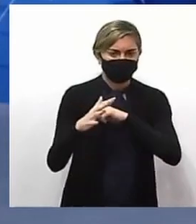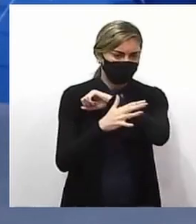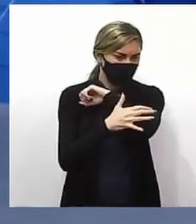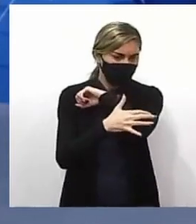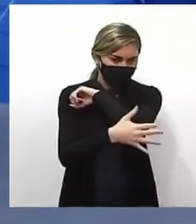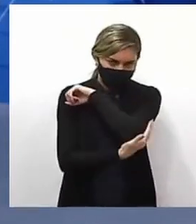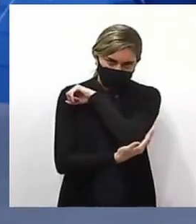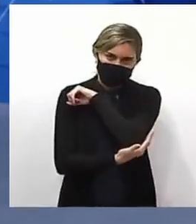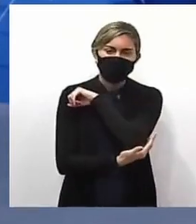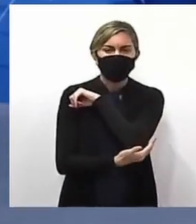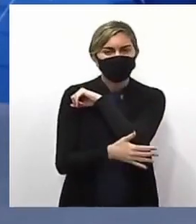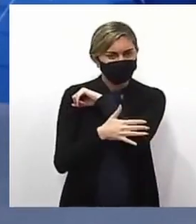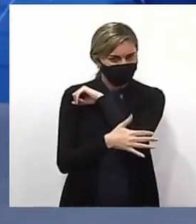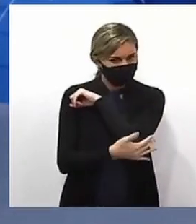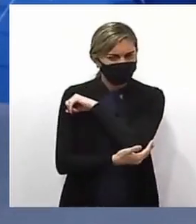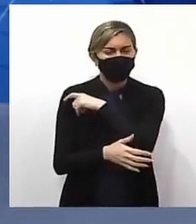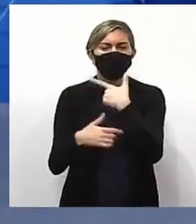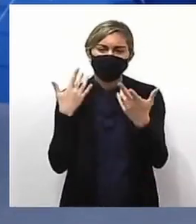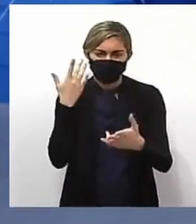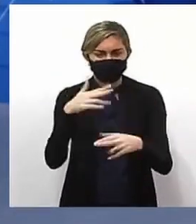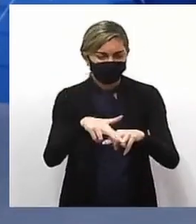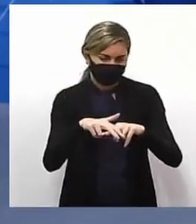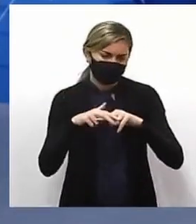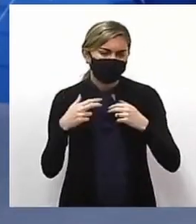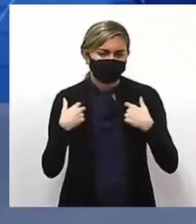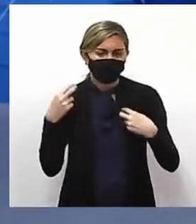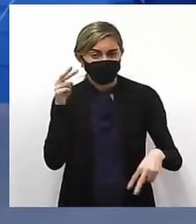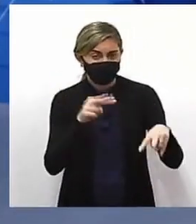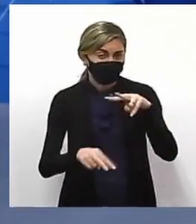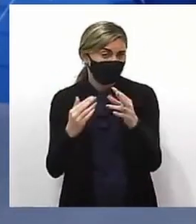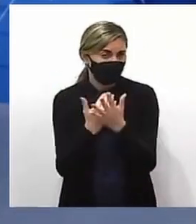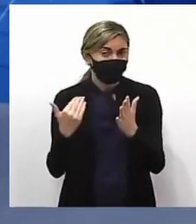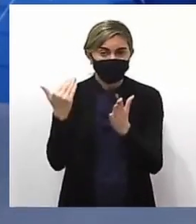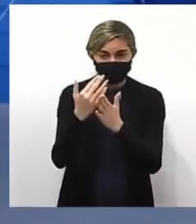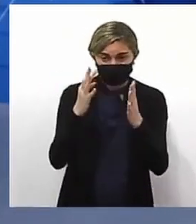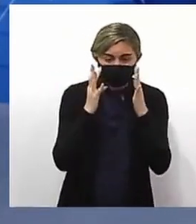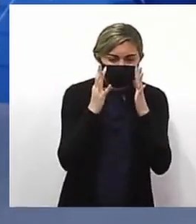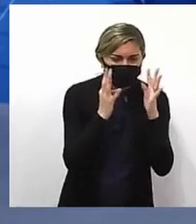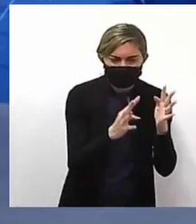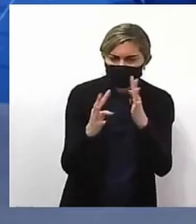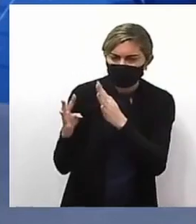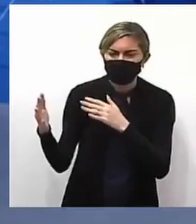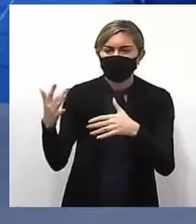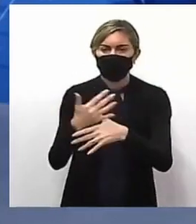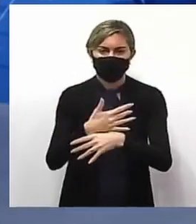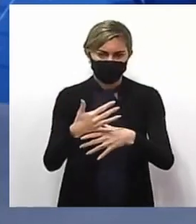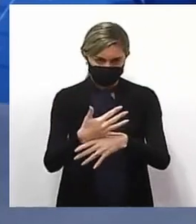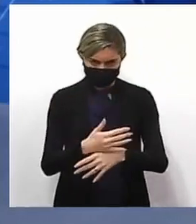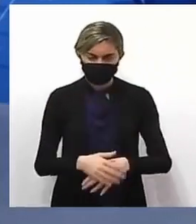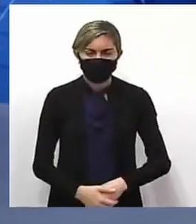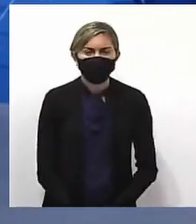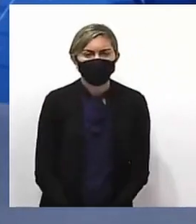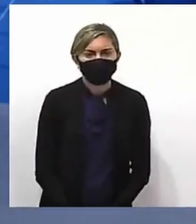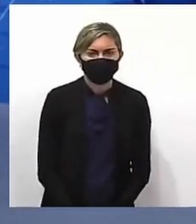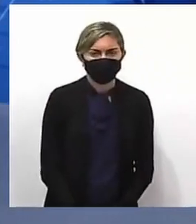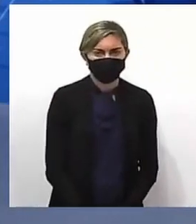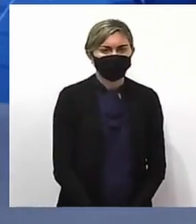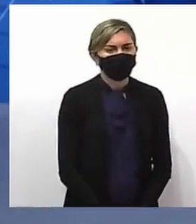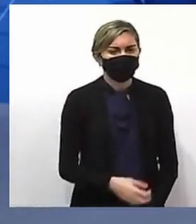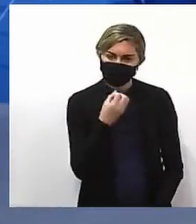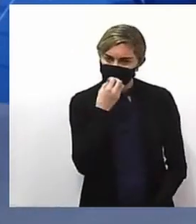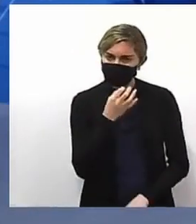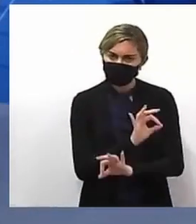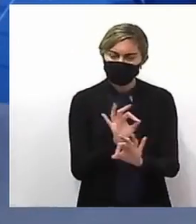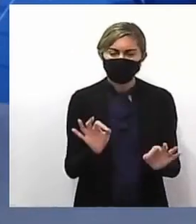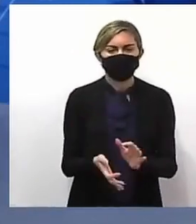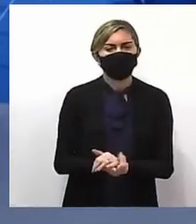Agostinho, então acho que talvez por isso eu tenha um olhar ainda mais atento, assim, da cidade e sobre a cidade.